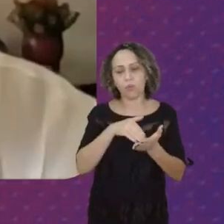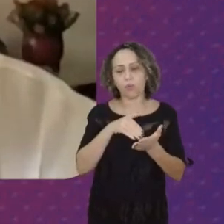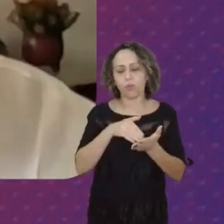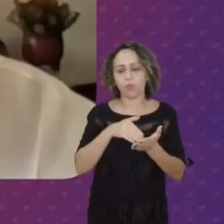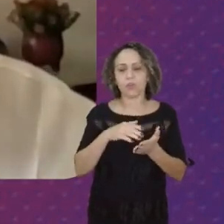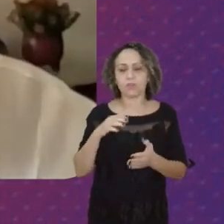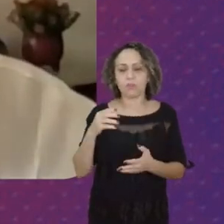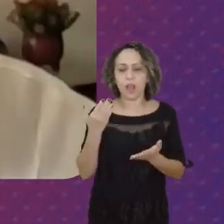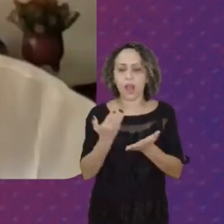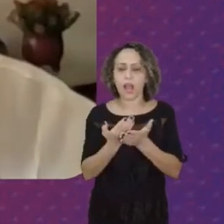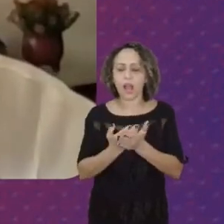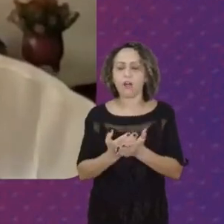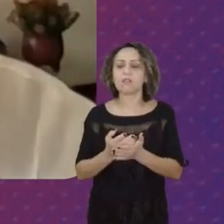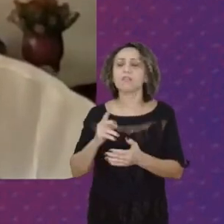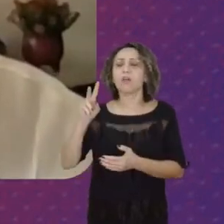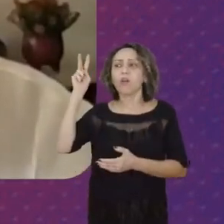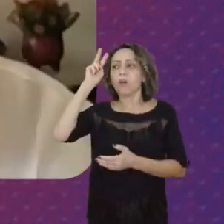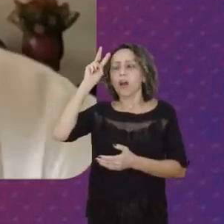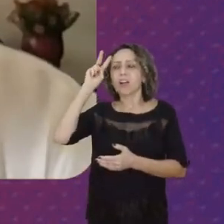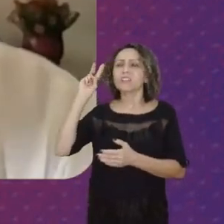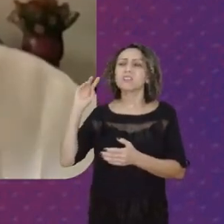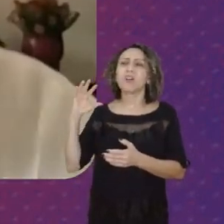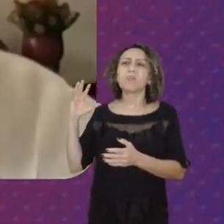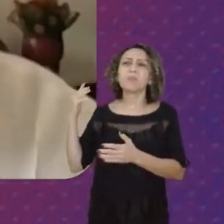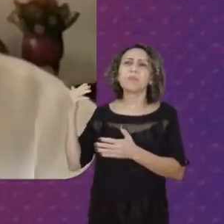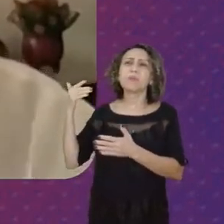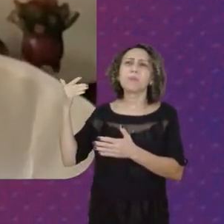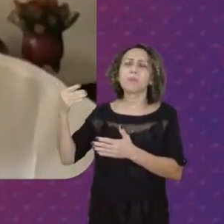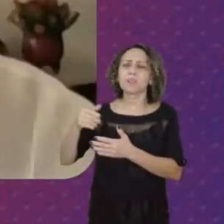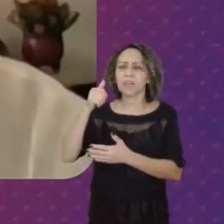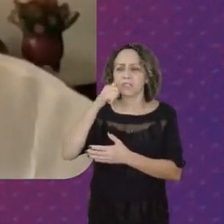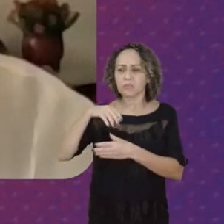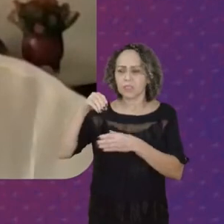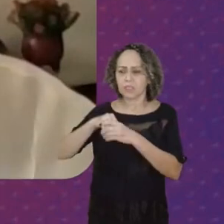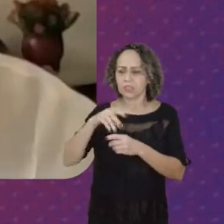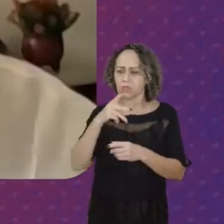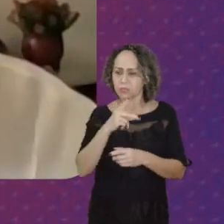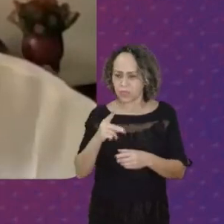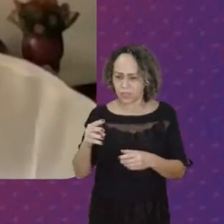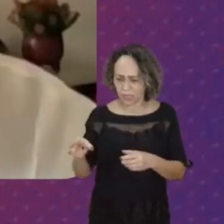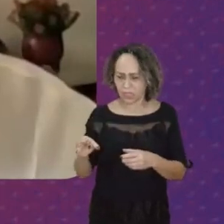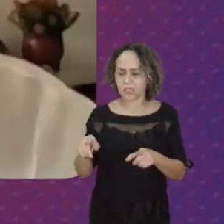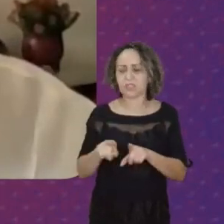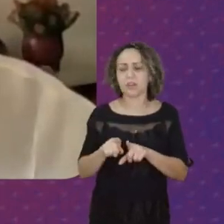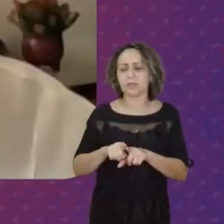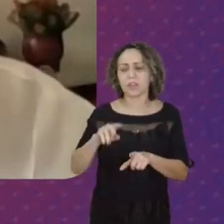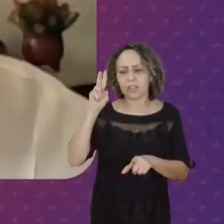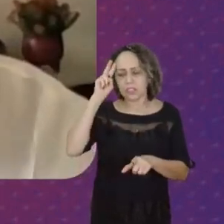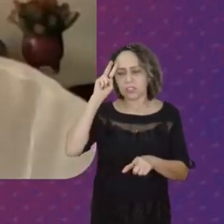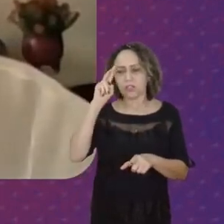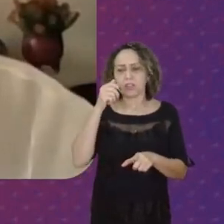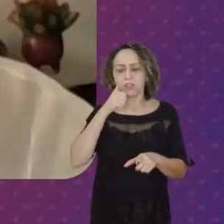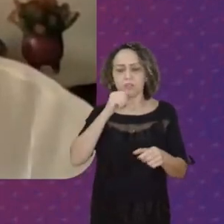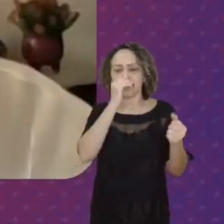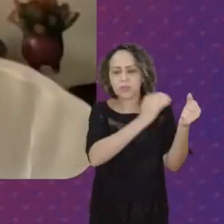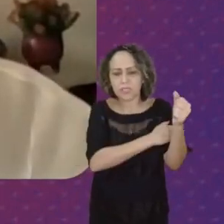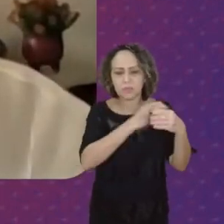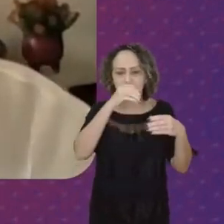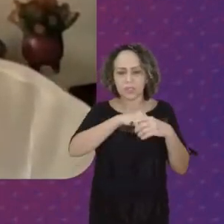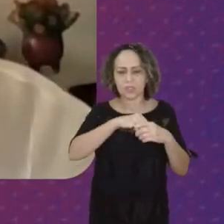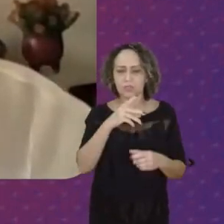sobre a história das mulheres do PT, a história do feminismo no Partido dos Trabalhadores.